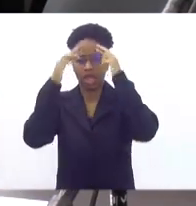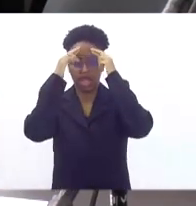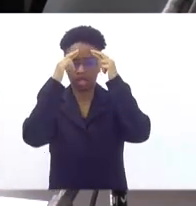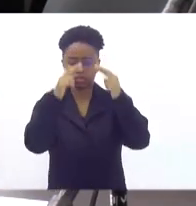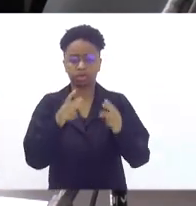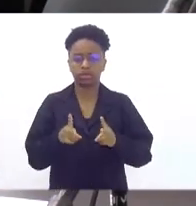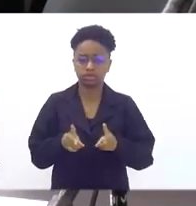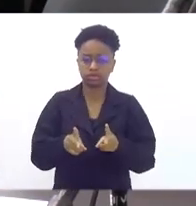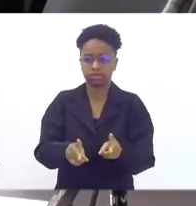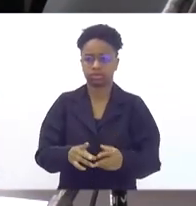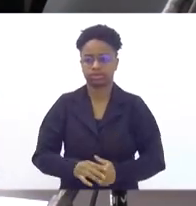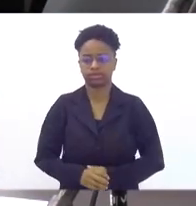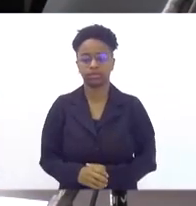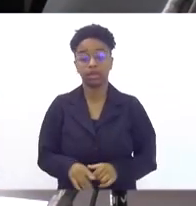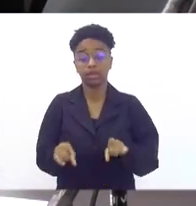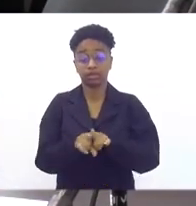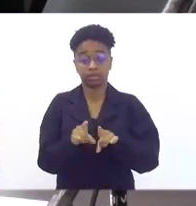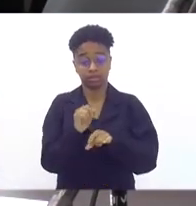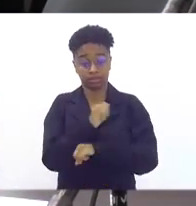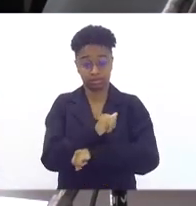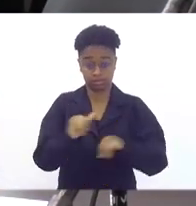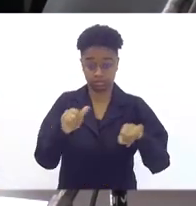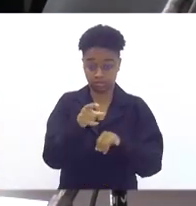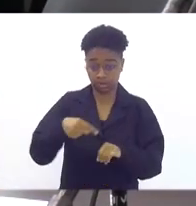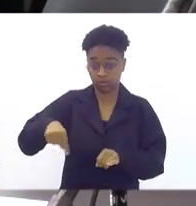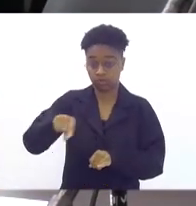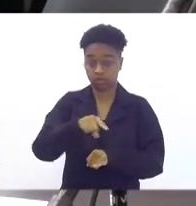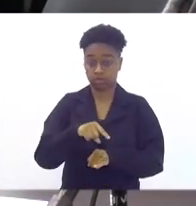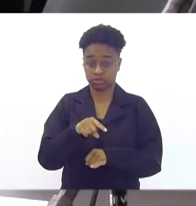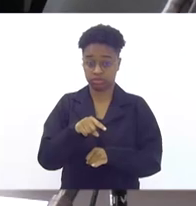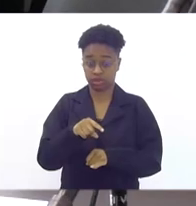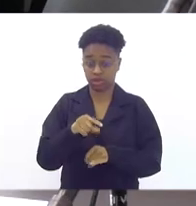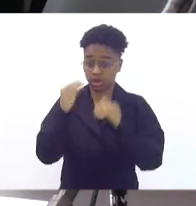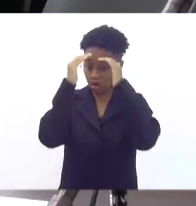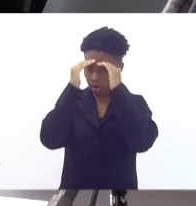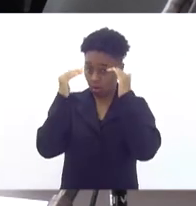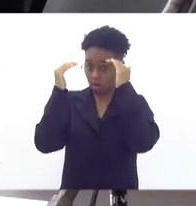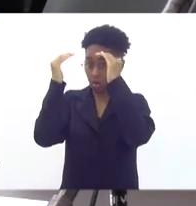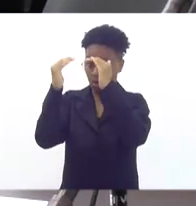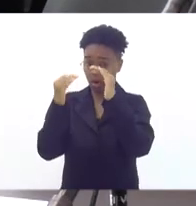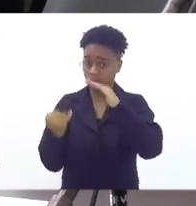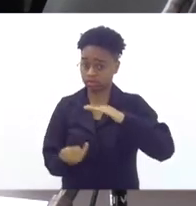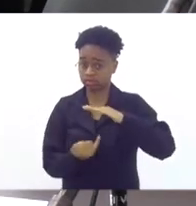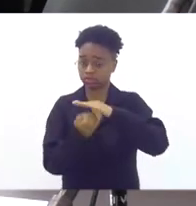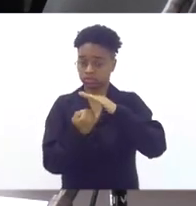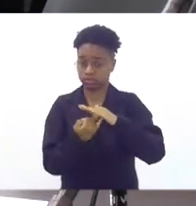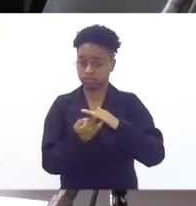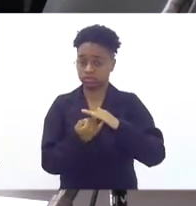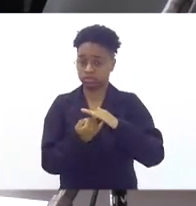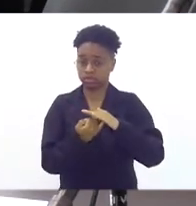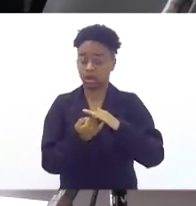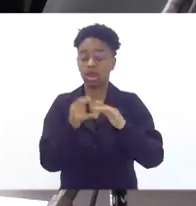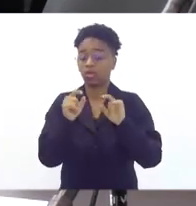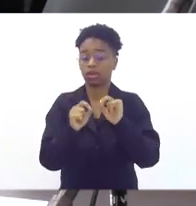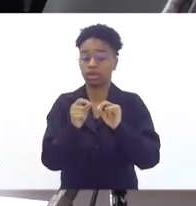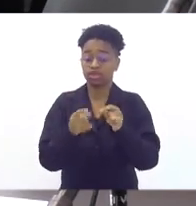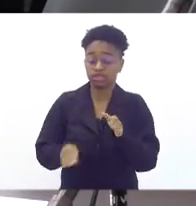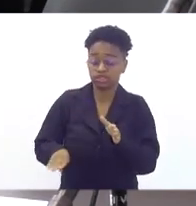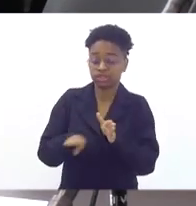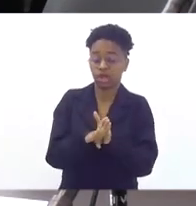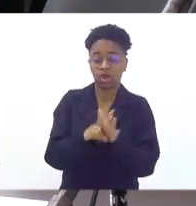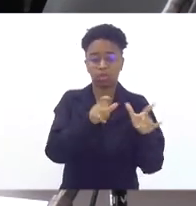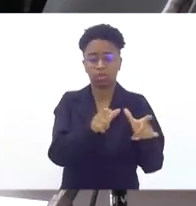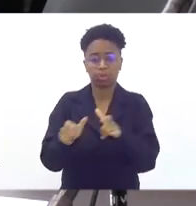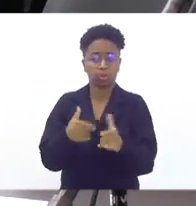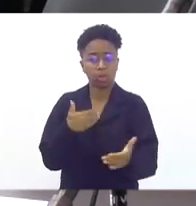e dizer a vocês que a honra que tem institucionalmente é poder chegar em qualquer